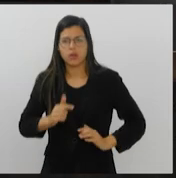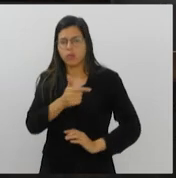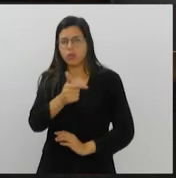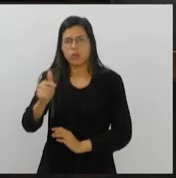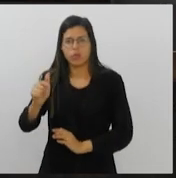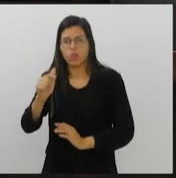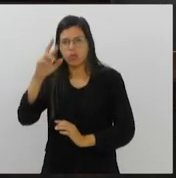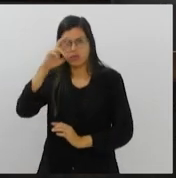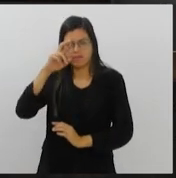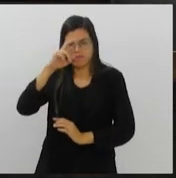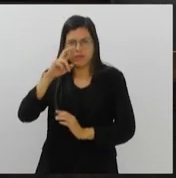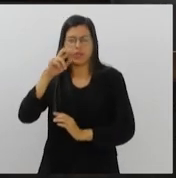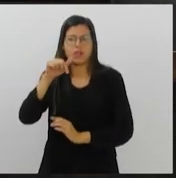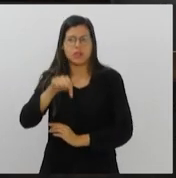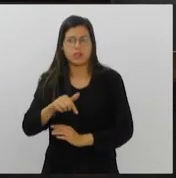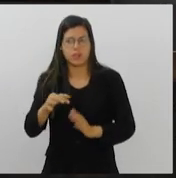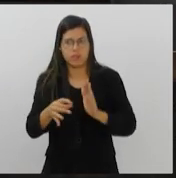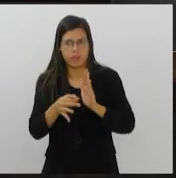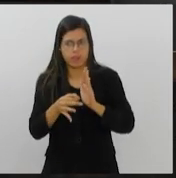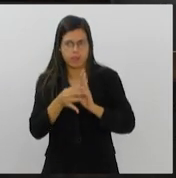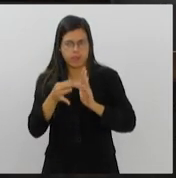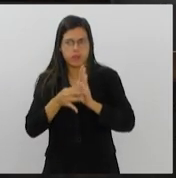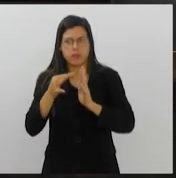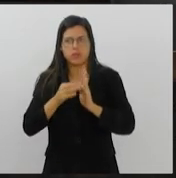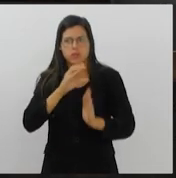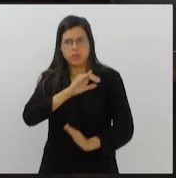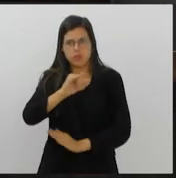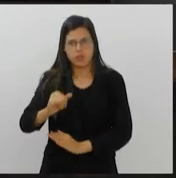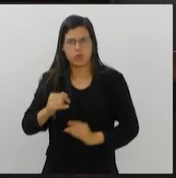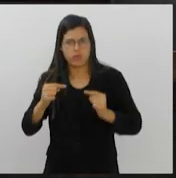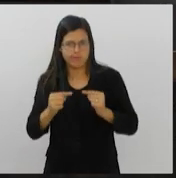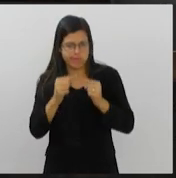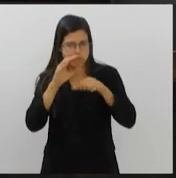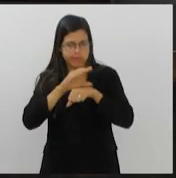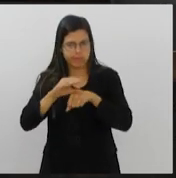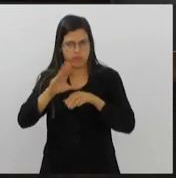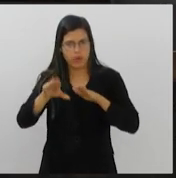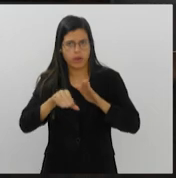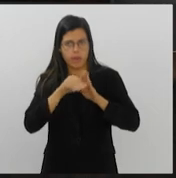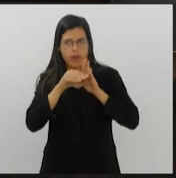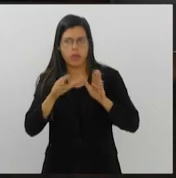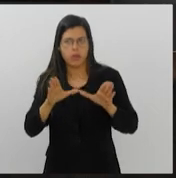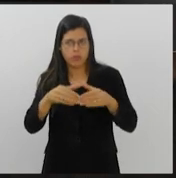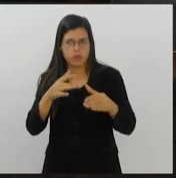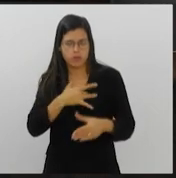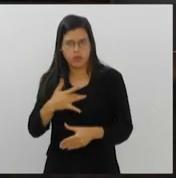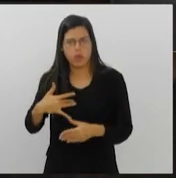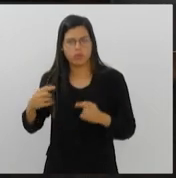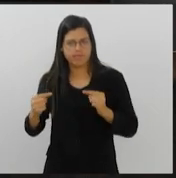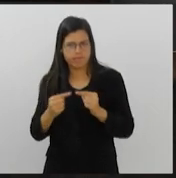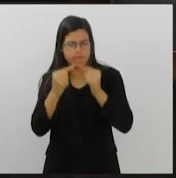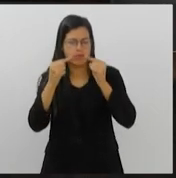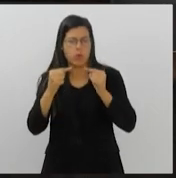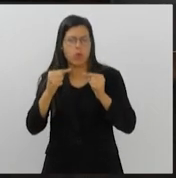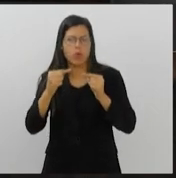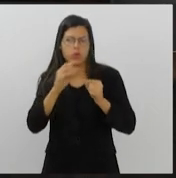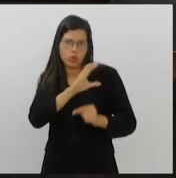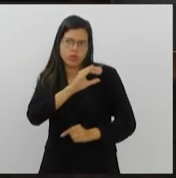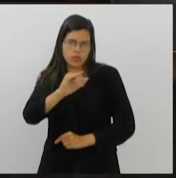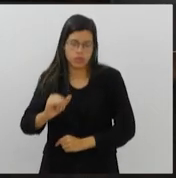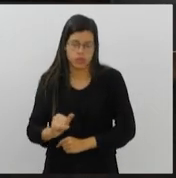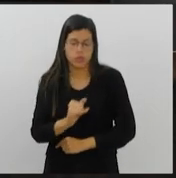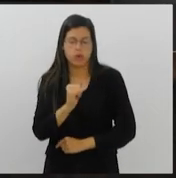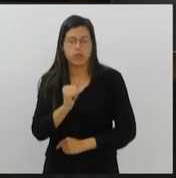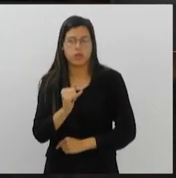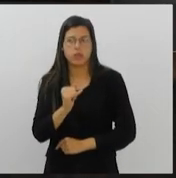fiscalização. Pareceres das comissões de Constituição e Justiça pela constitucionalidade com emenda de saúde favorável, com a emenda da Comissão de Constituição e